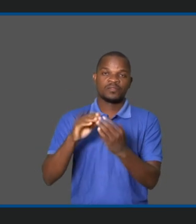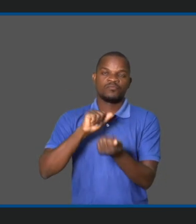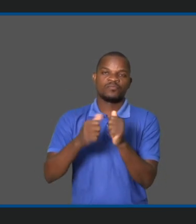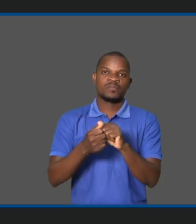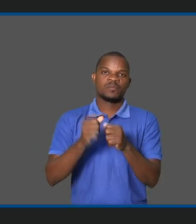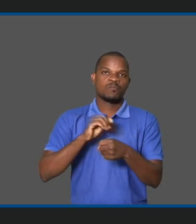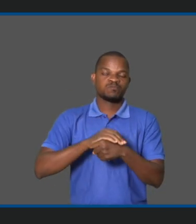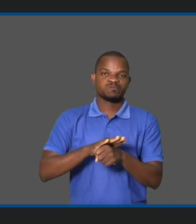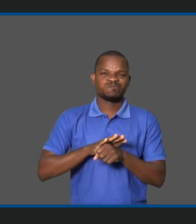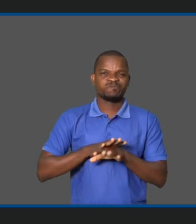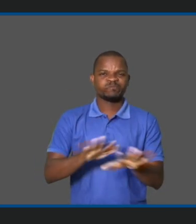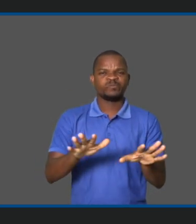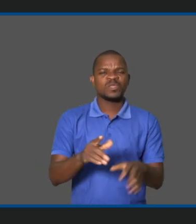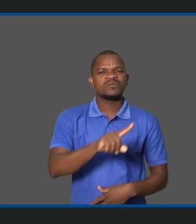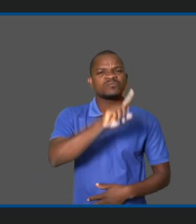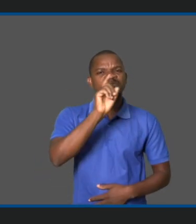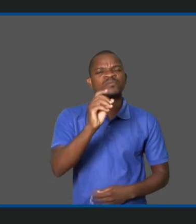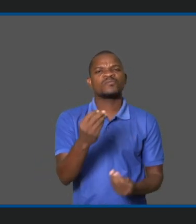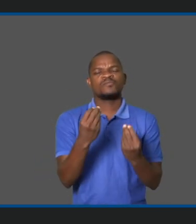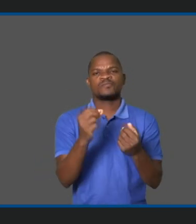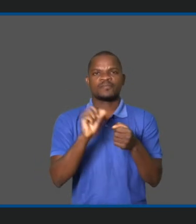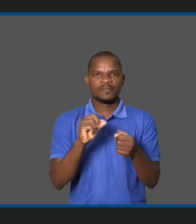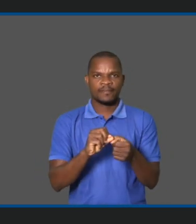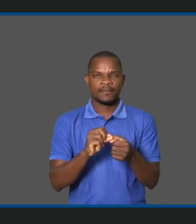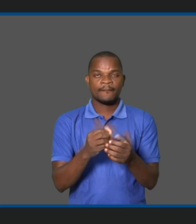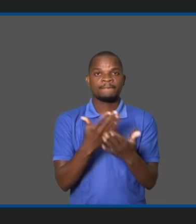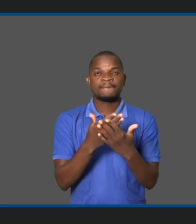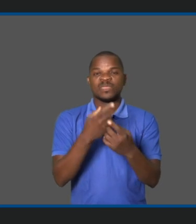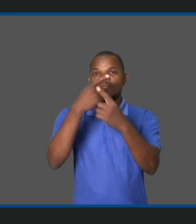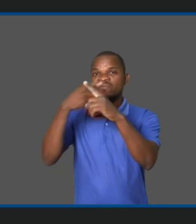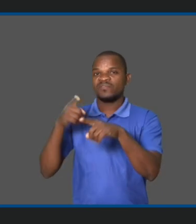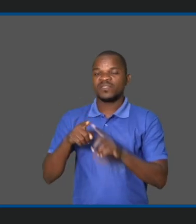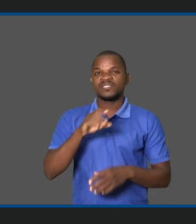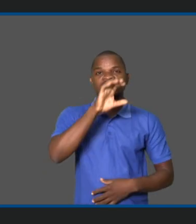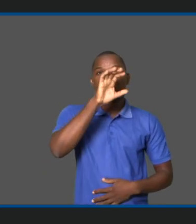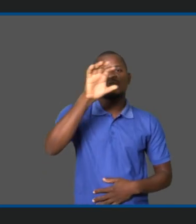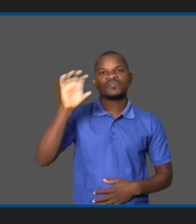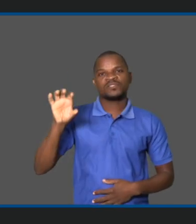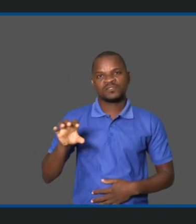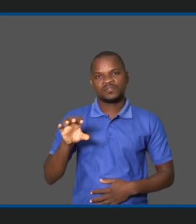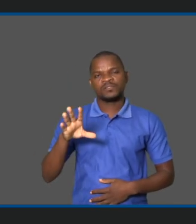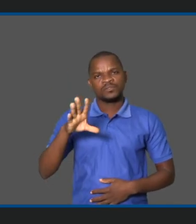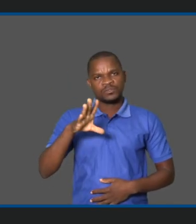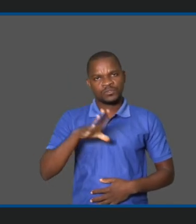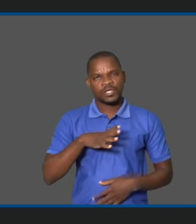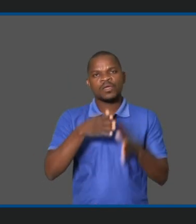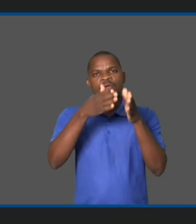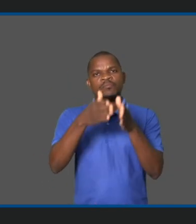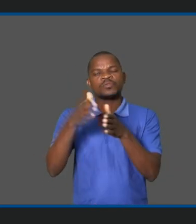que nas várias capitais provinciais, há pessoas com deficiência, na parte de minhas cidades, mesmo que o Estado